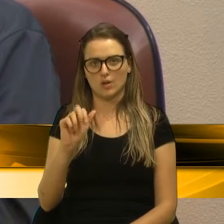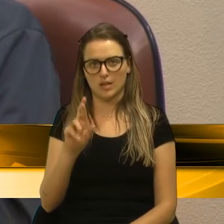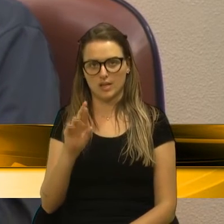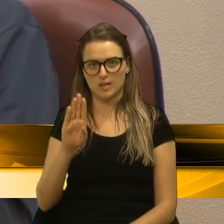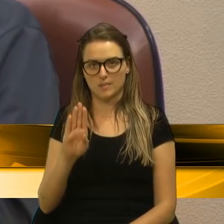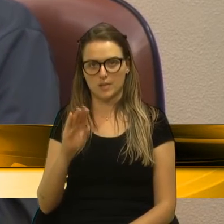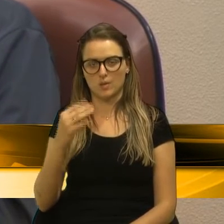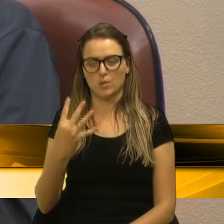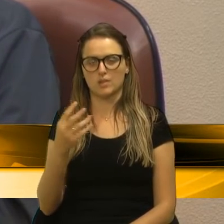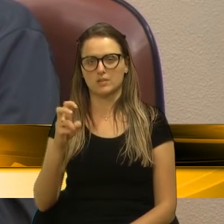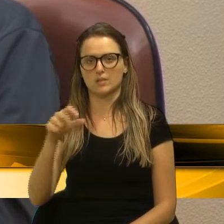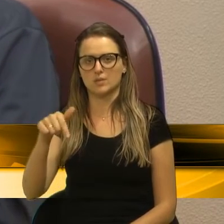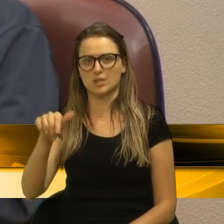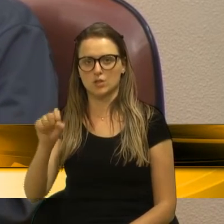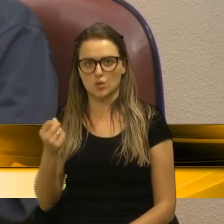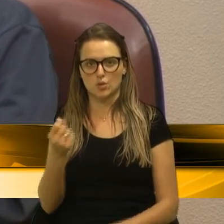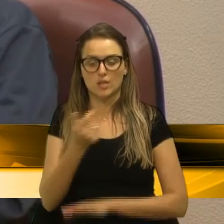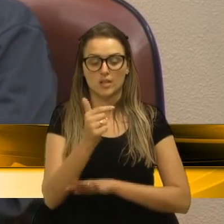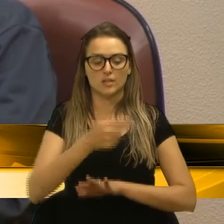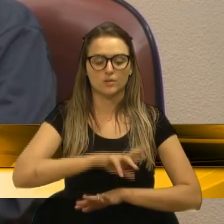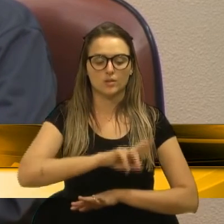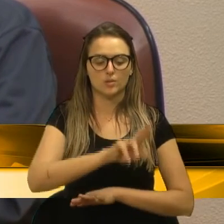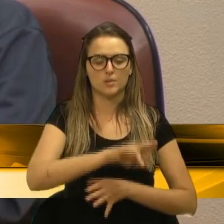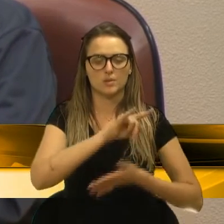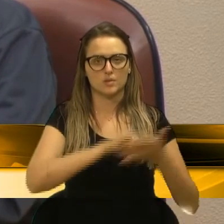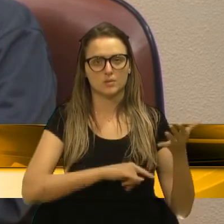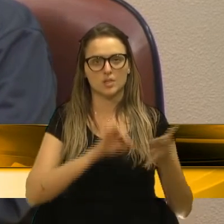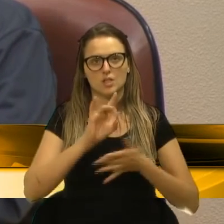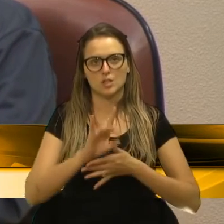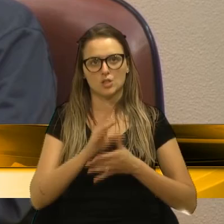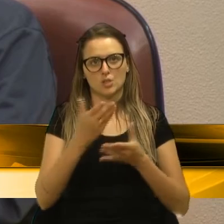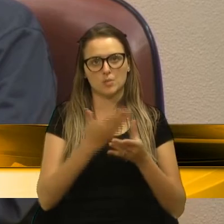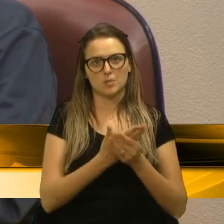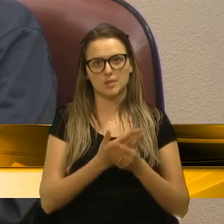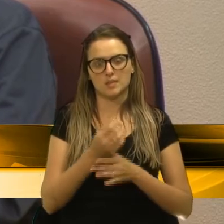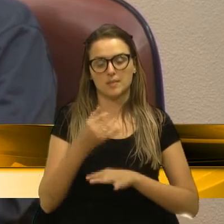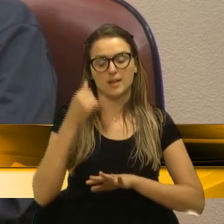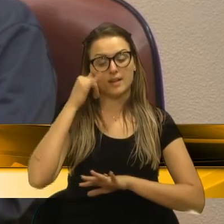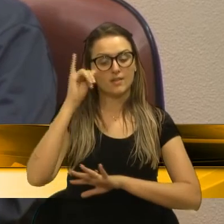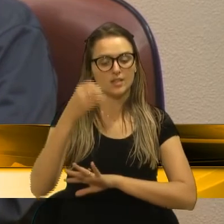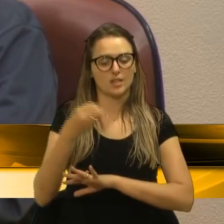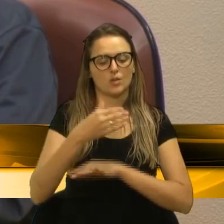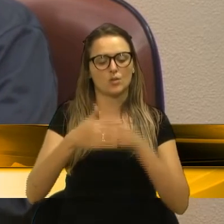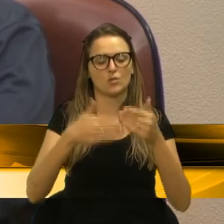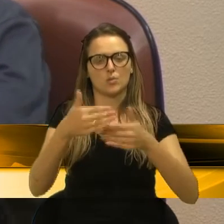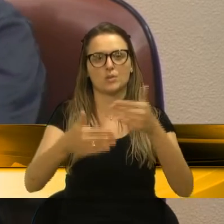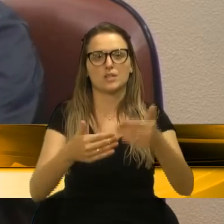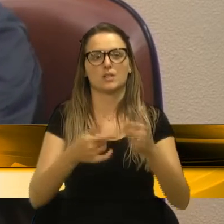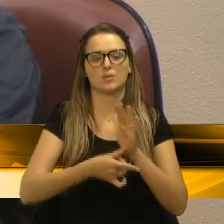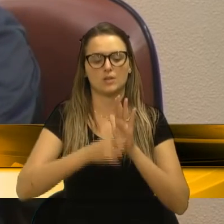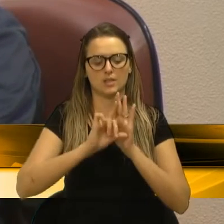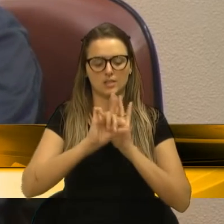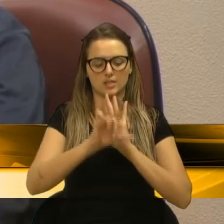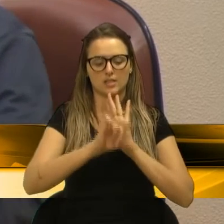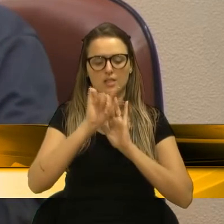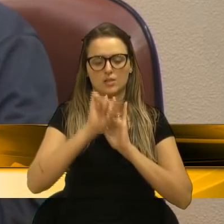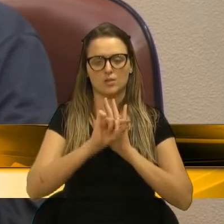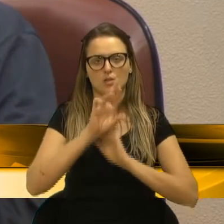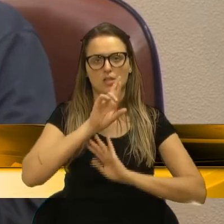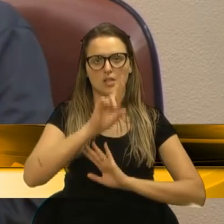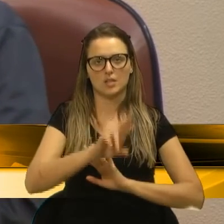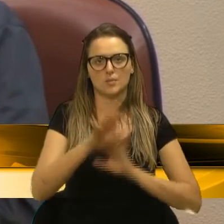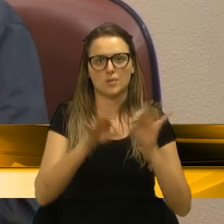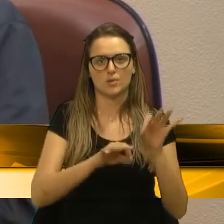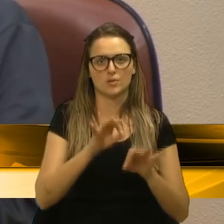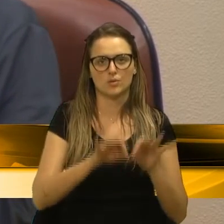75578, sem representação nos autos. Não obstante, por economia processual e para evitar nova tramitação antes da decisão acerca da cautelar, e tendo em vista que